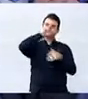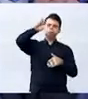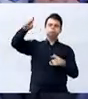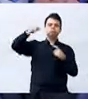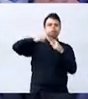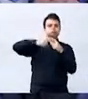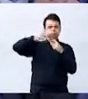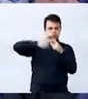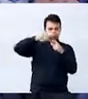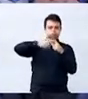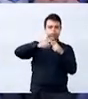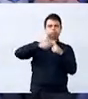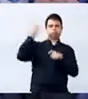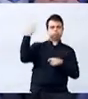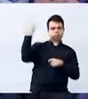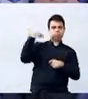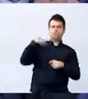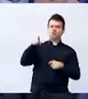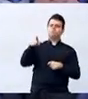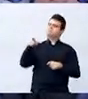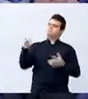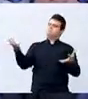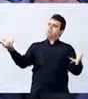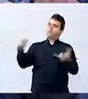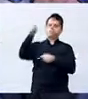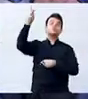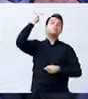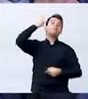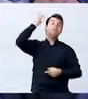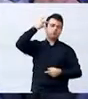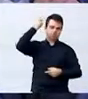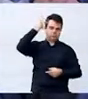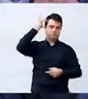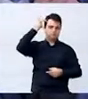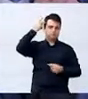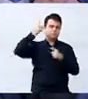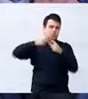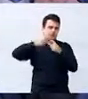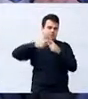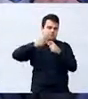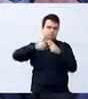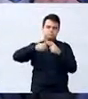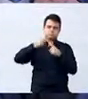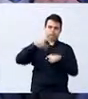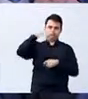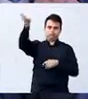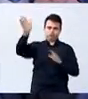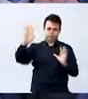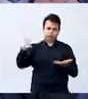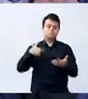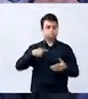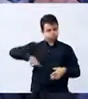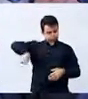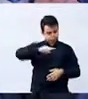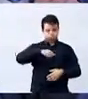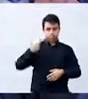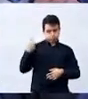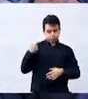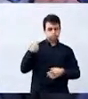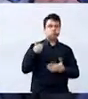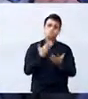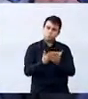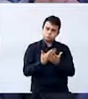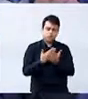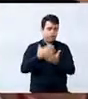do Dr. Zé Mustak, que foi médico dele, que é maravilhoso, lá de São Paulo. E aí a gente começou a estudar. E